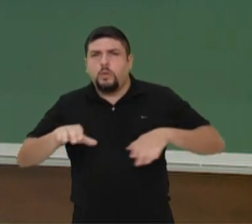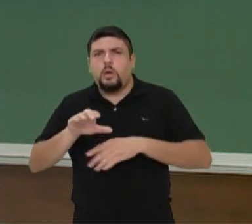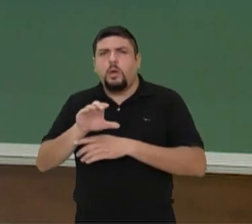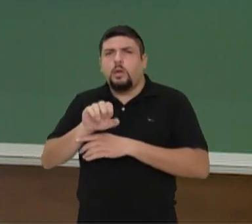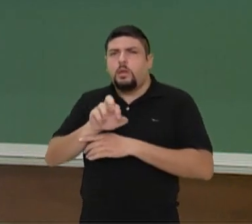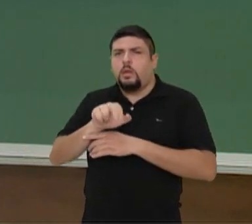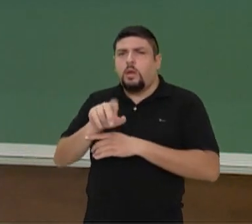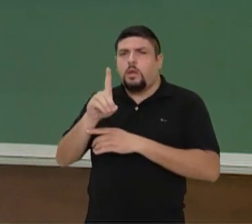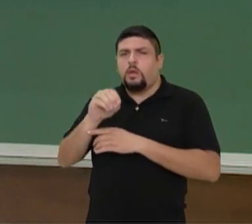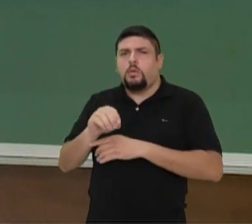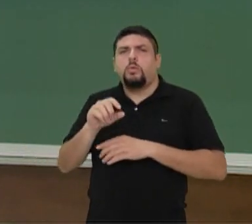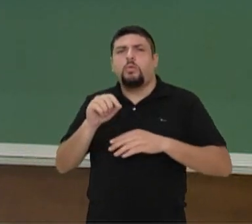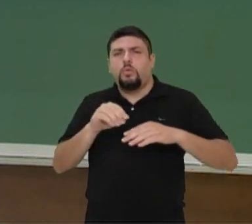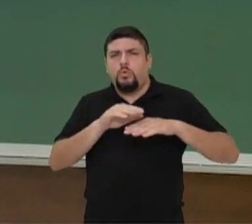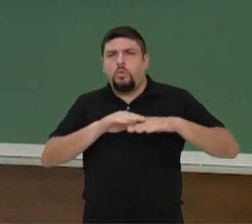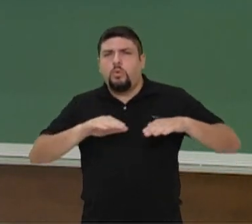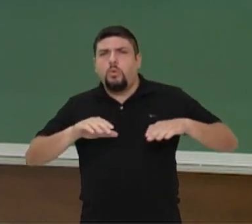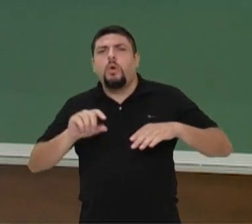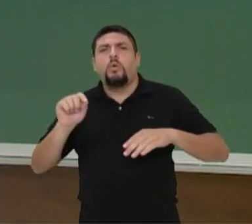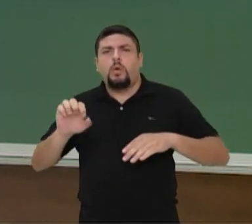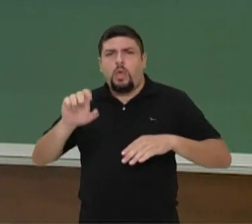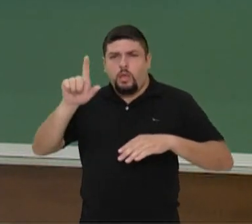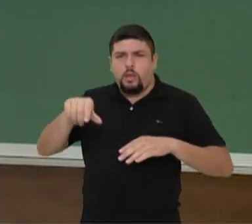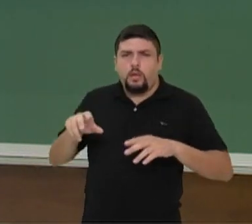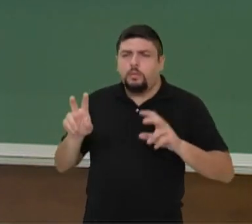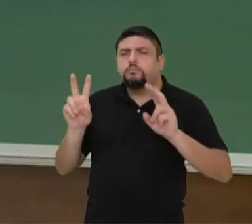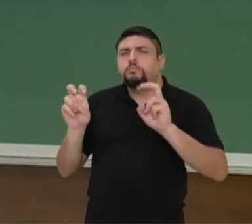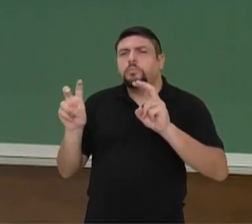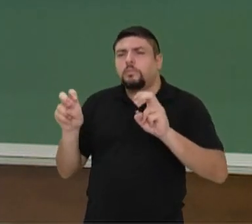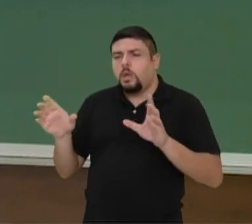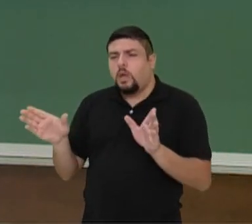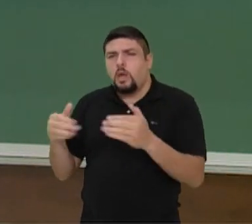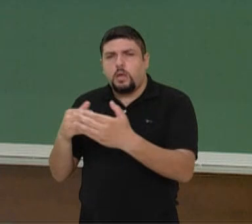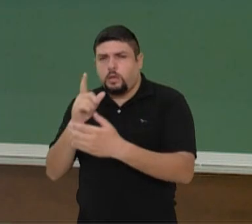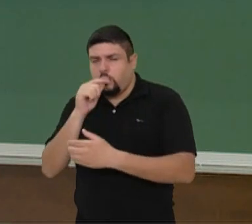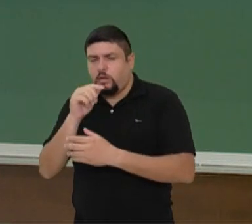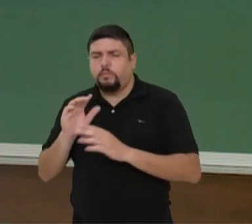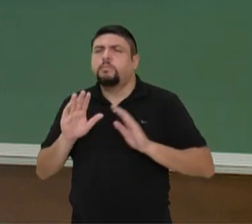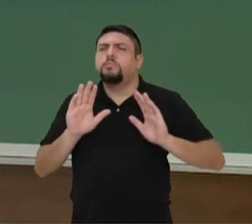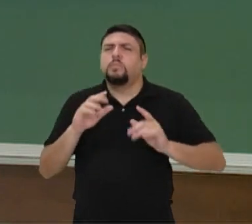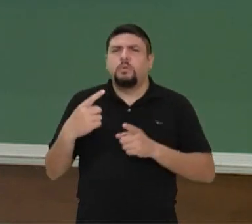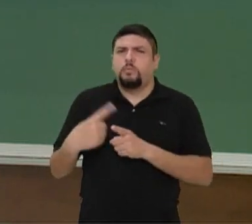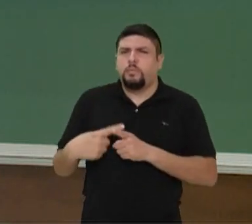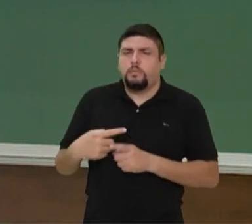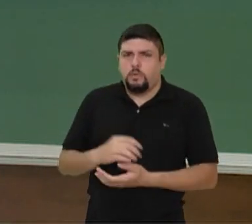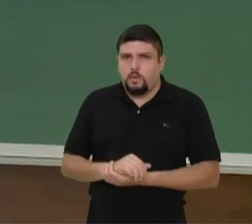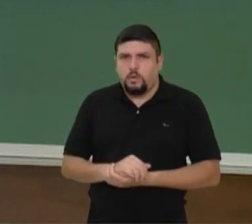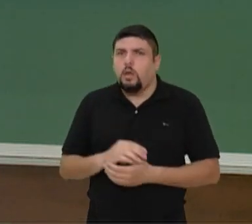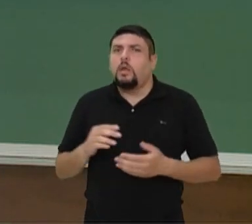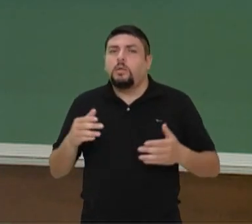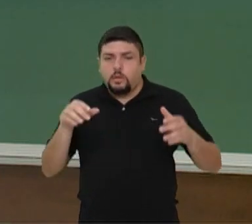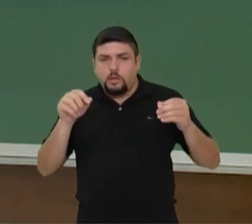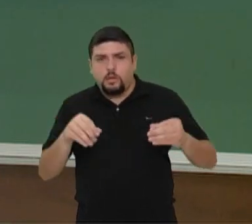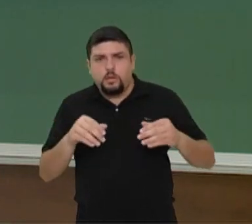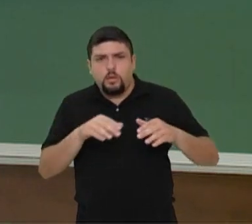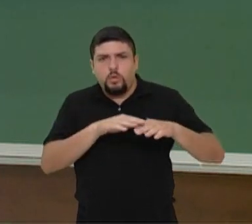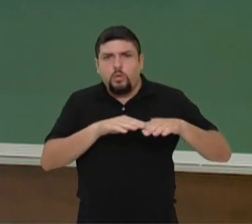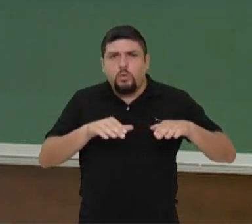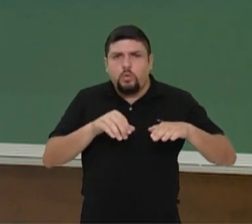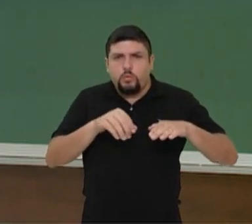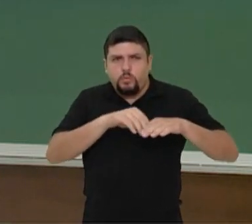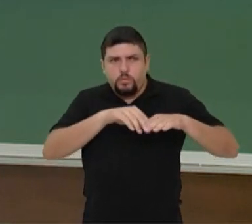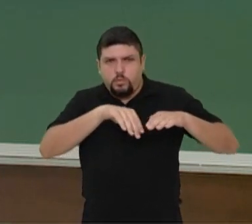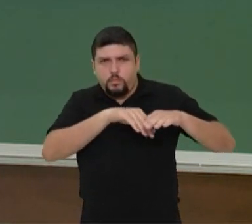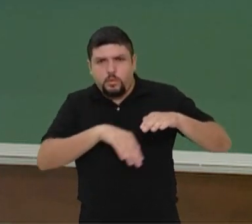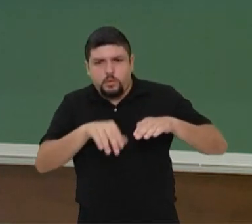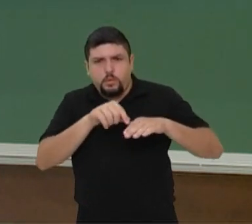o Cerrado nosso, ali esse domínio morfoclimático, também considerado assim o berço das águas, ele dá nascente para